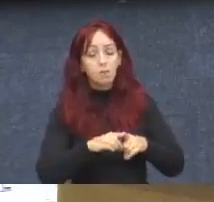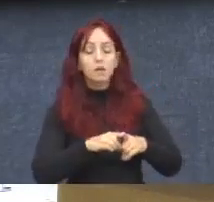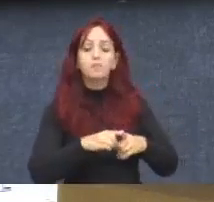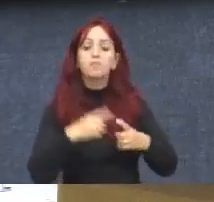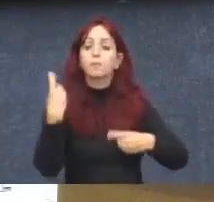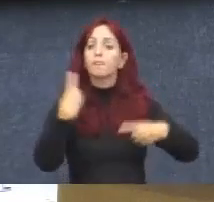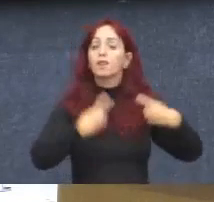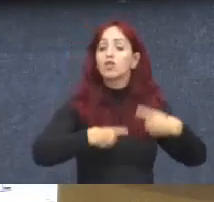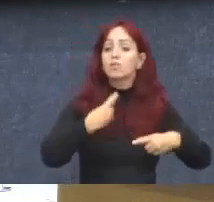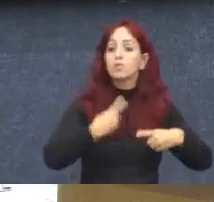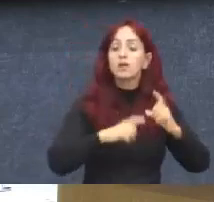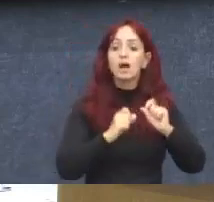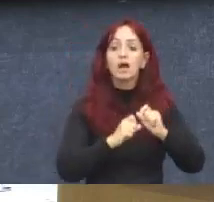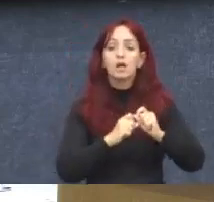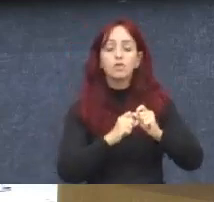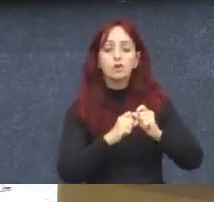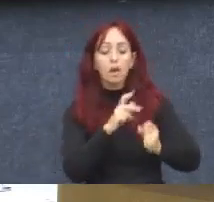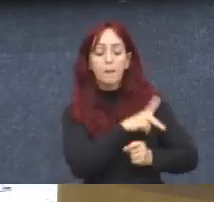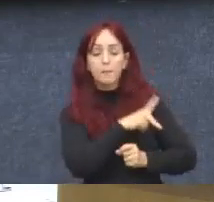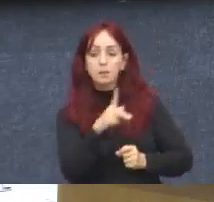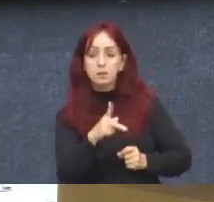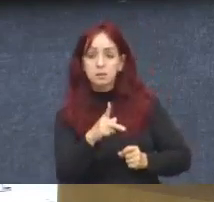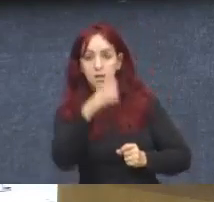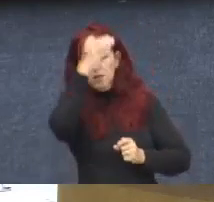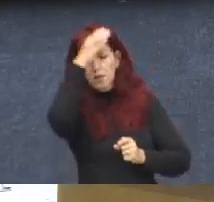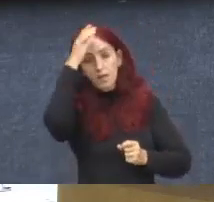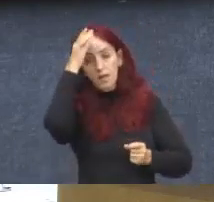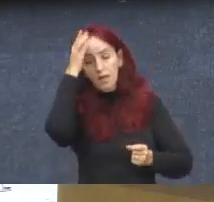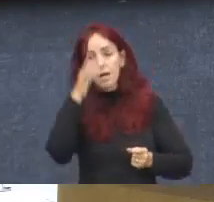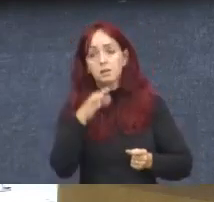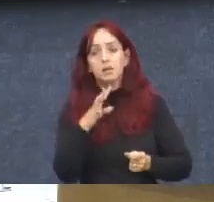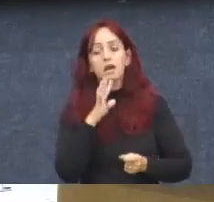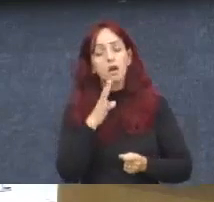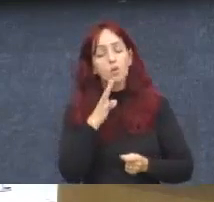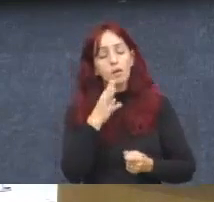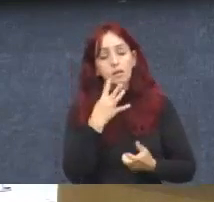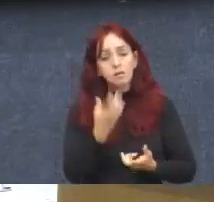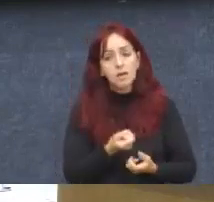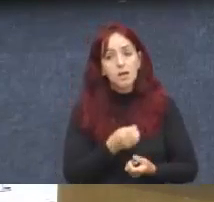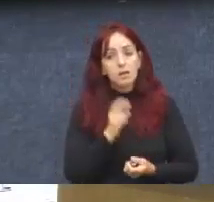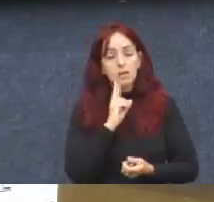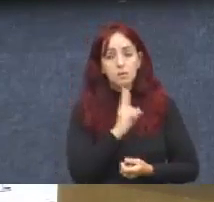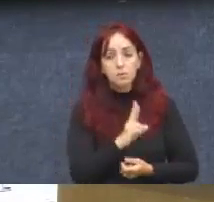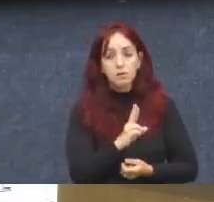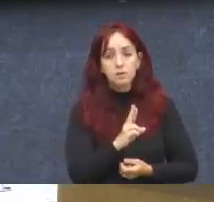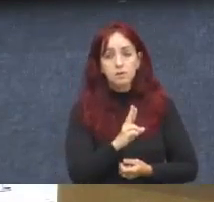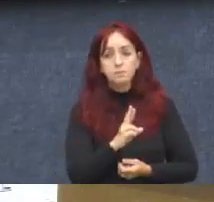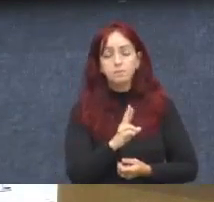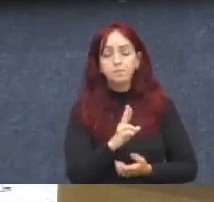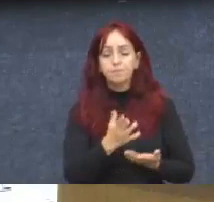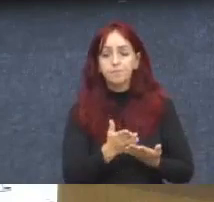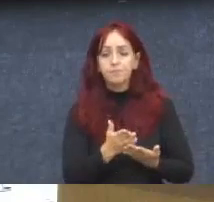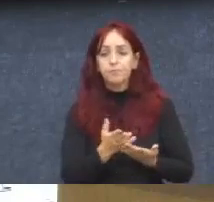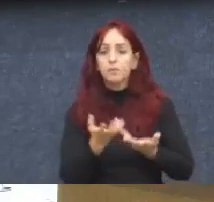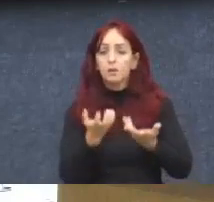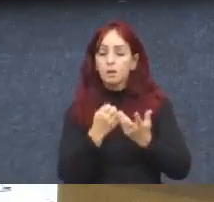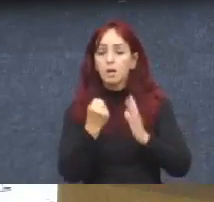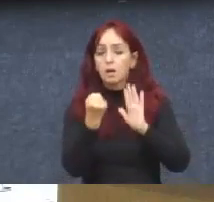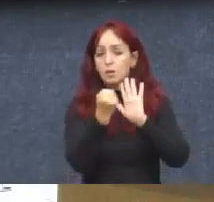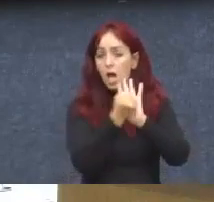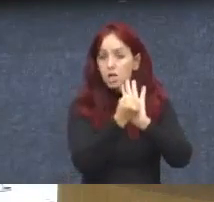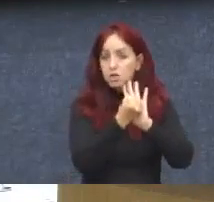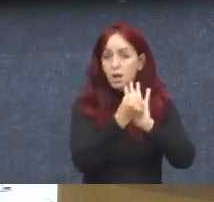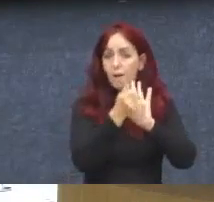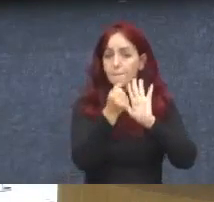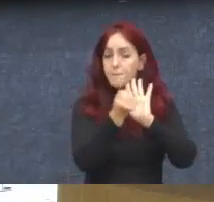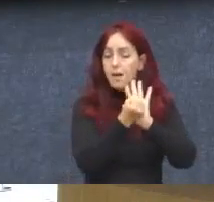Casa, reconhecendo o resultado e sendo o primeiro vereador a cumprimentar o presidente eleito. Quero aqui fazer esse registro